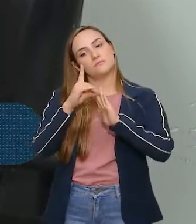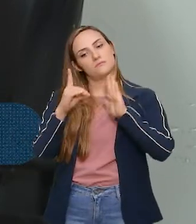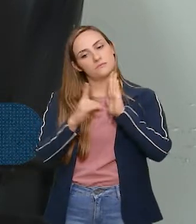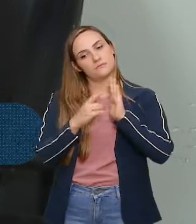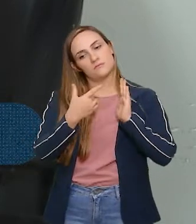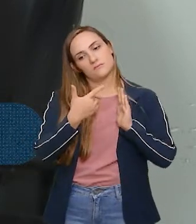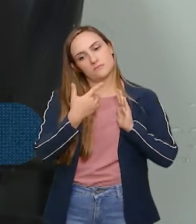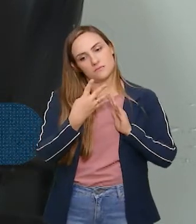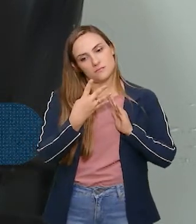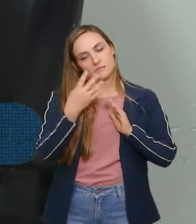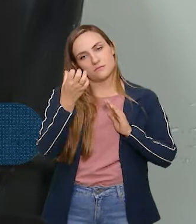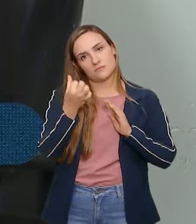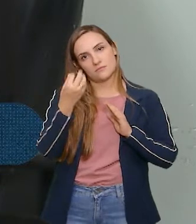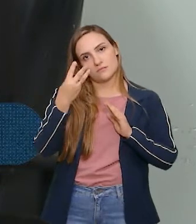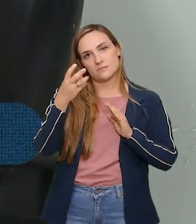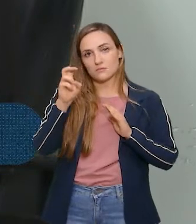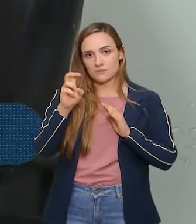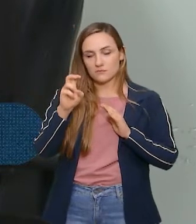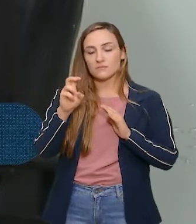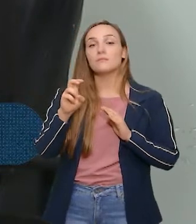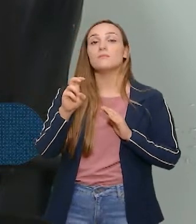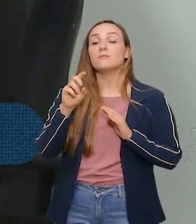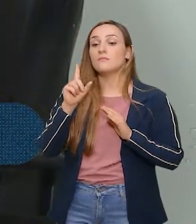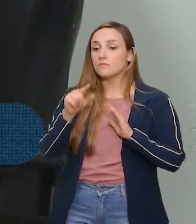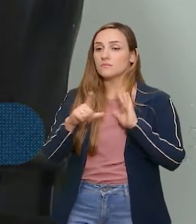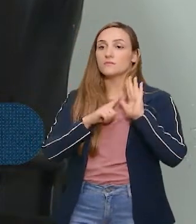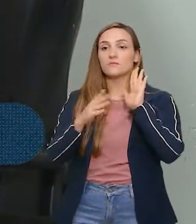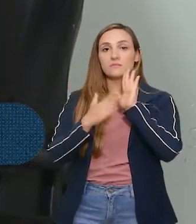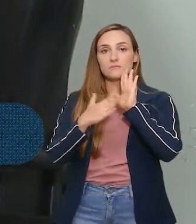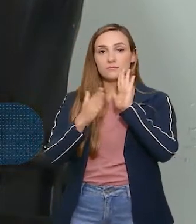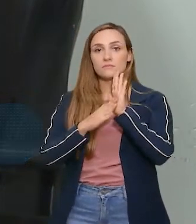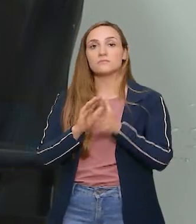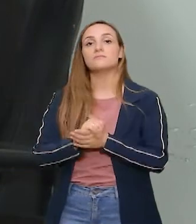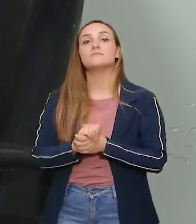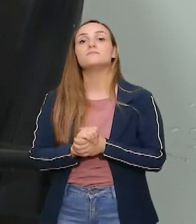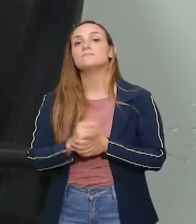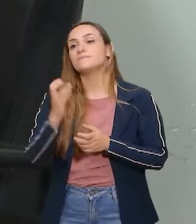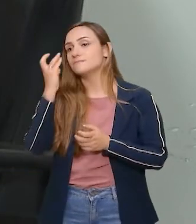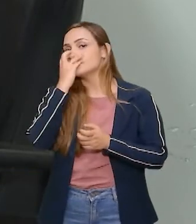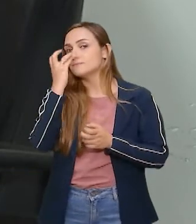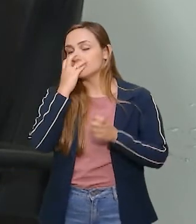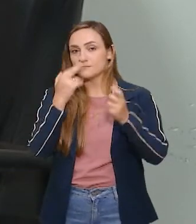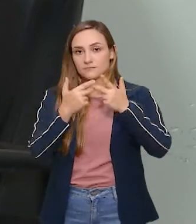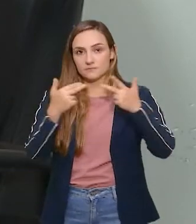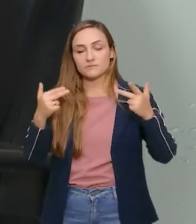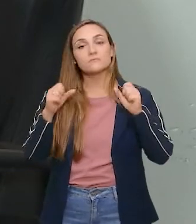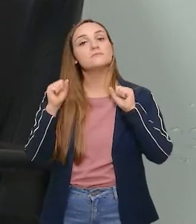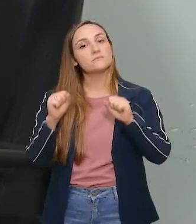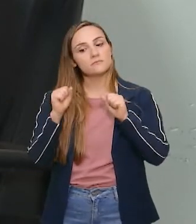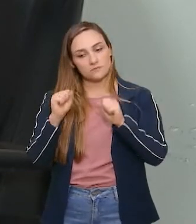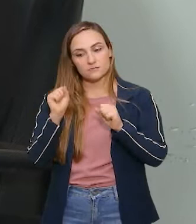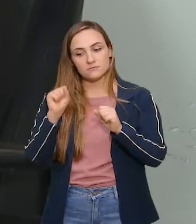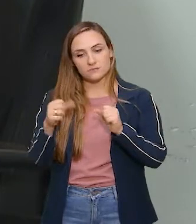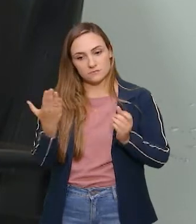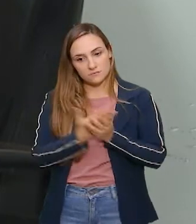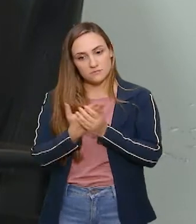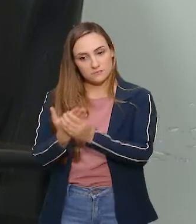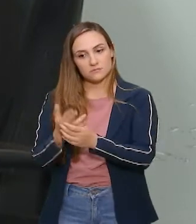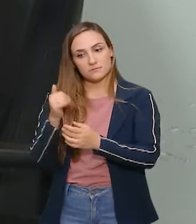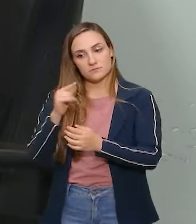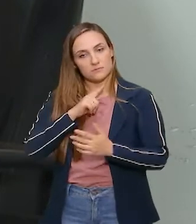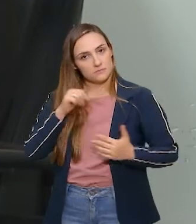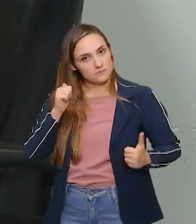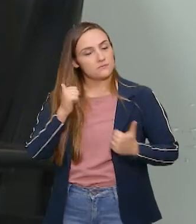existe o Decreto 24.635 de 1934, que prevê que o animal pode ser parte na ação desde que ele